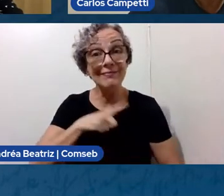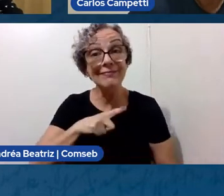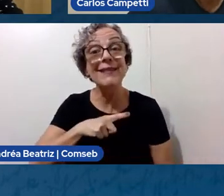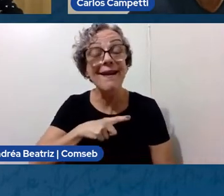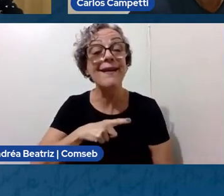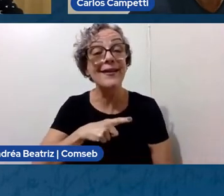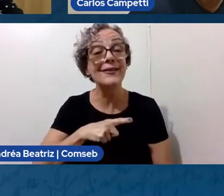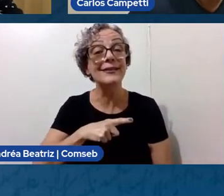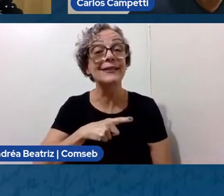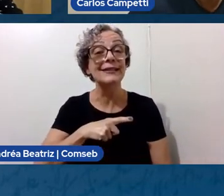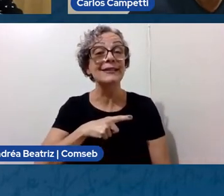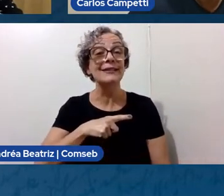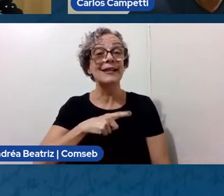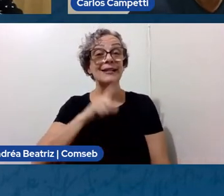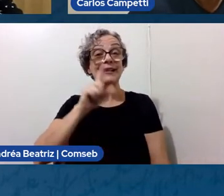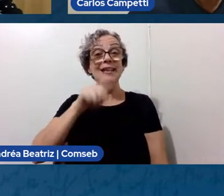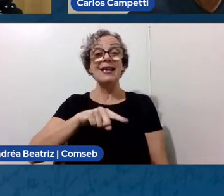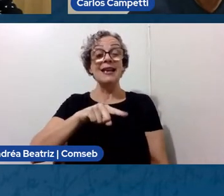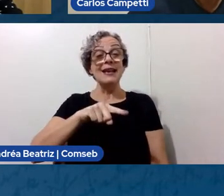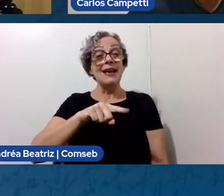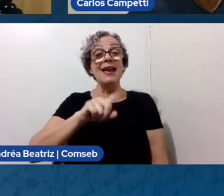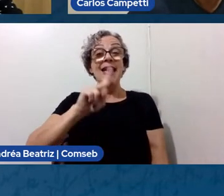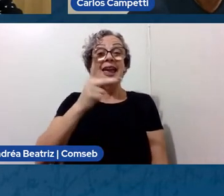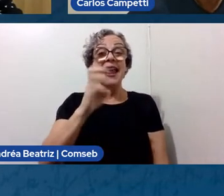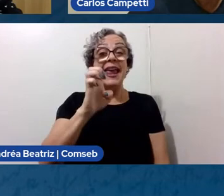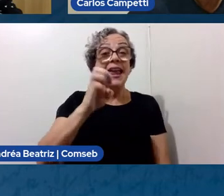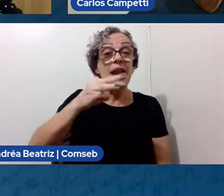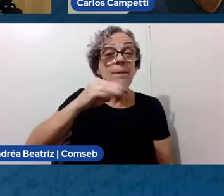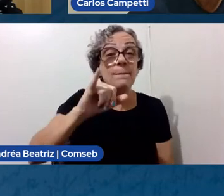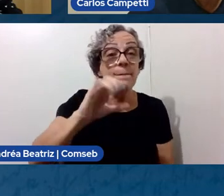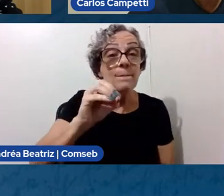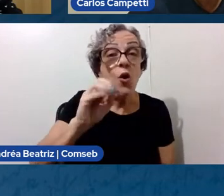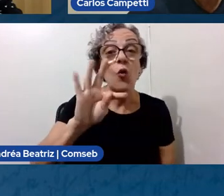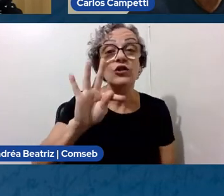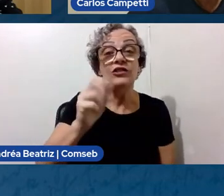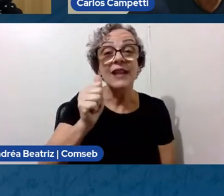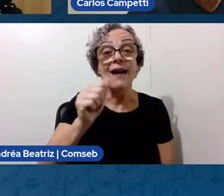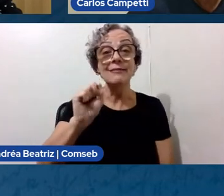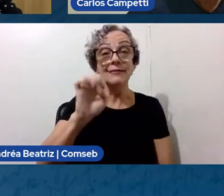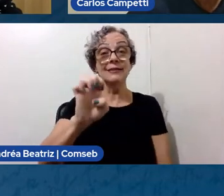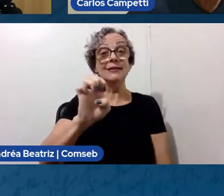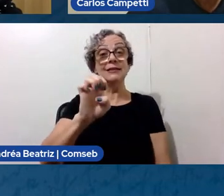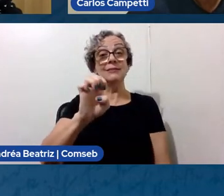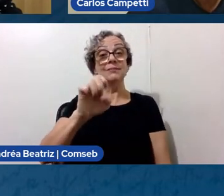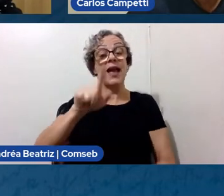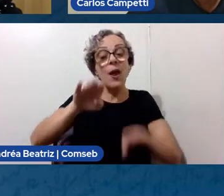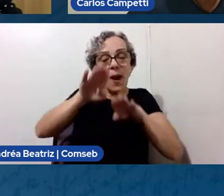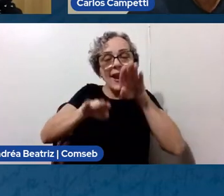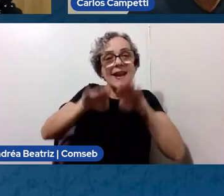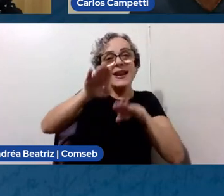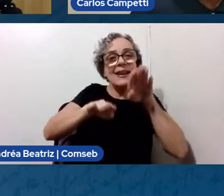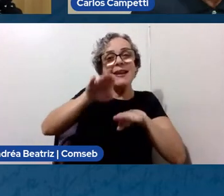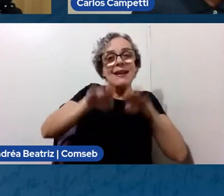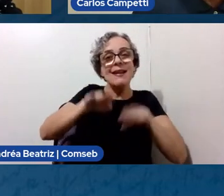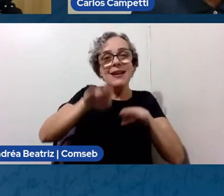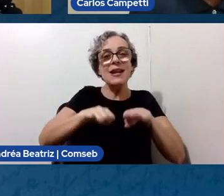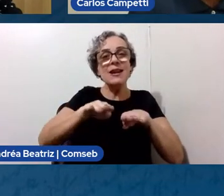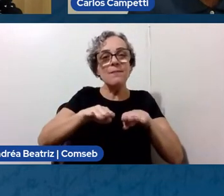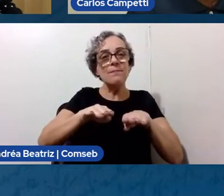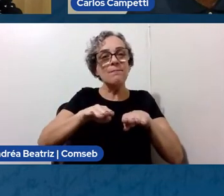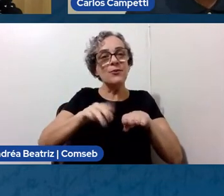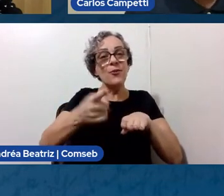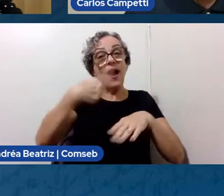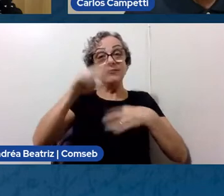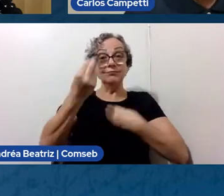interno, a homeostase, o equilíbrio desse meio interno, é porque é o nosso mar interior,